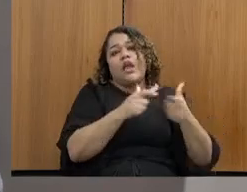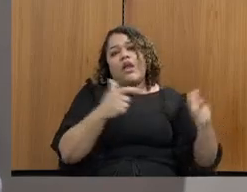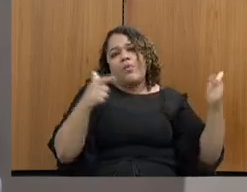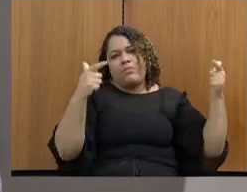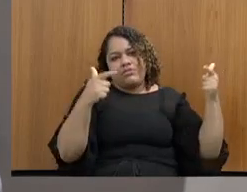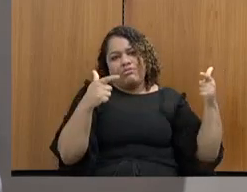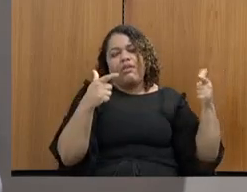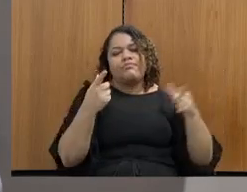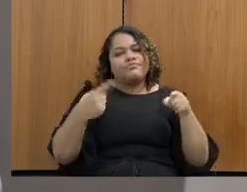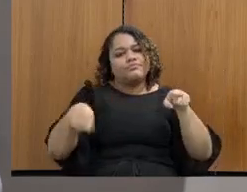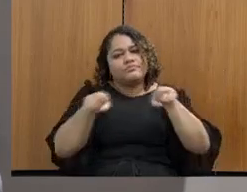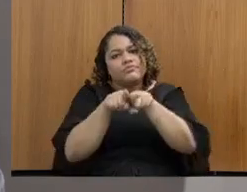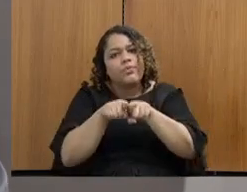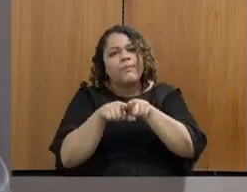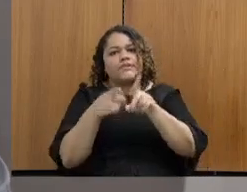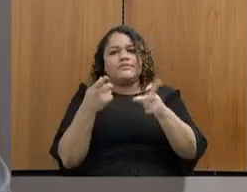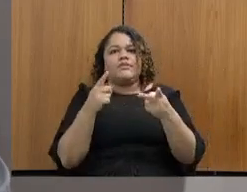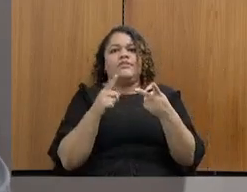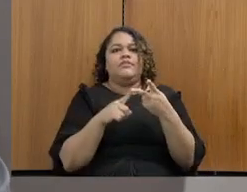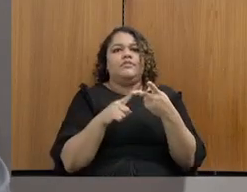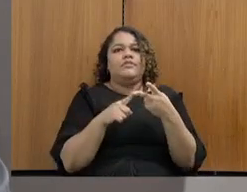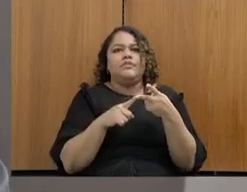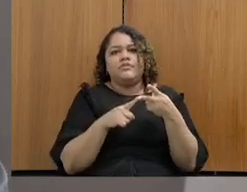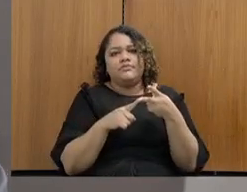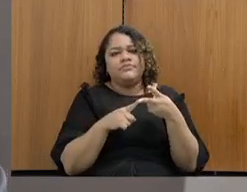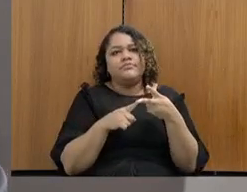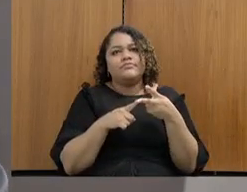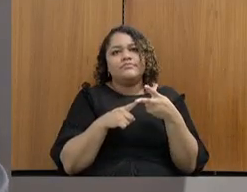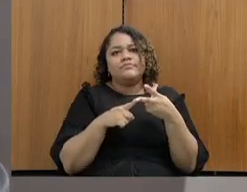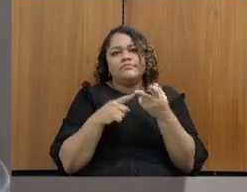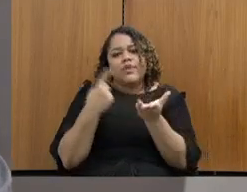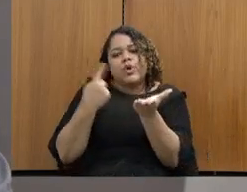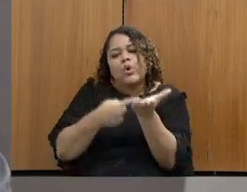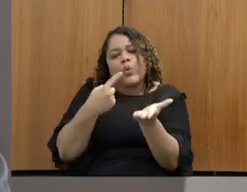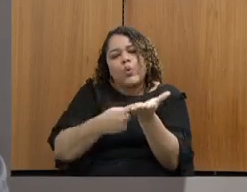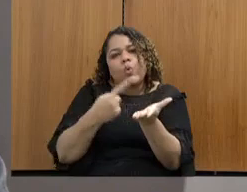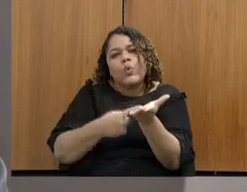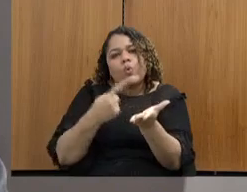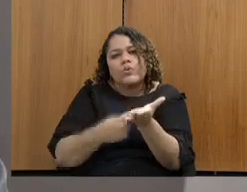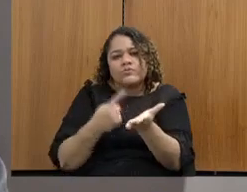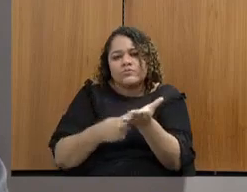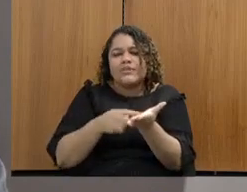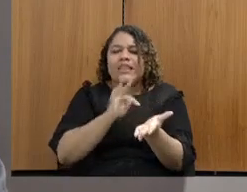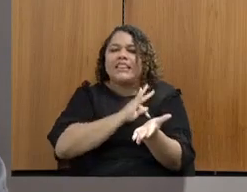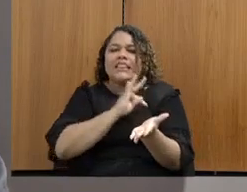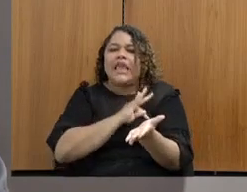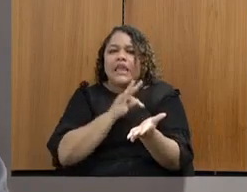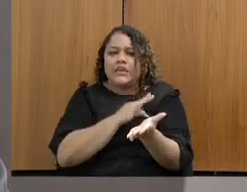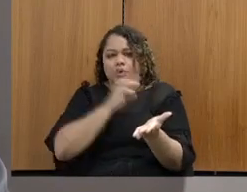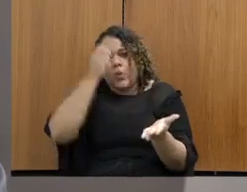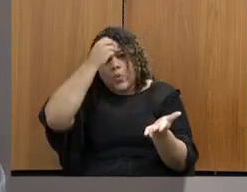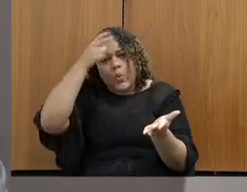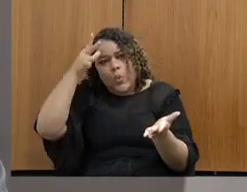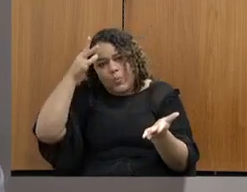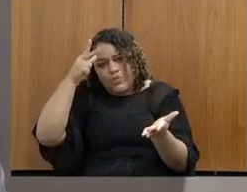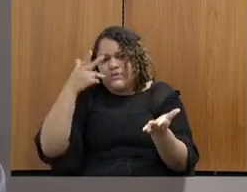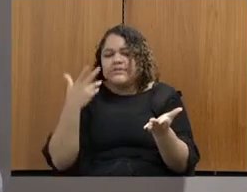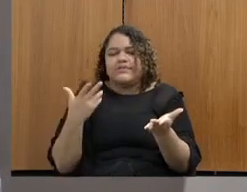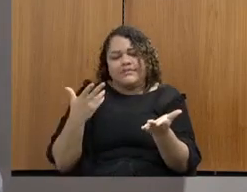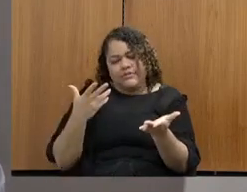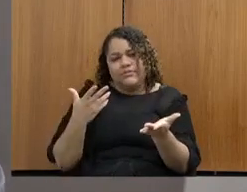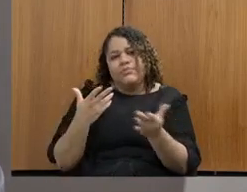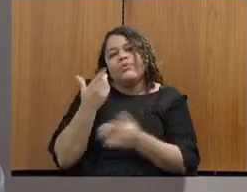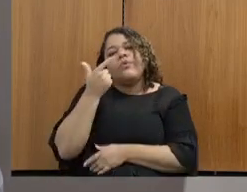parcerias né De acordo de cooperação técnica como municípios é para que haja